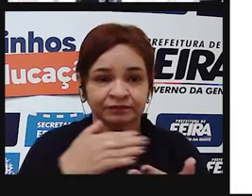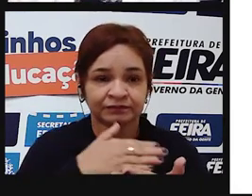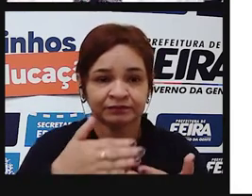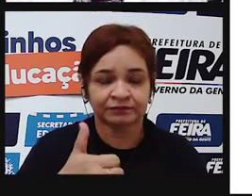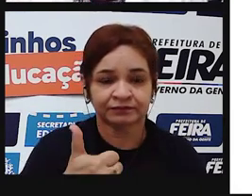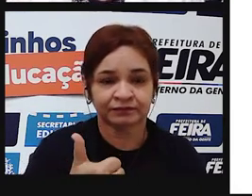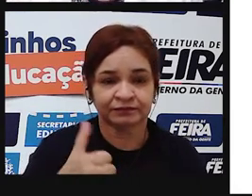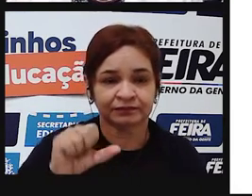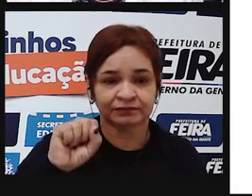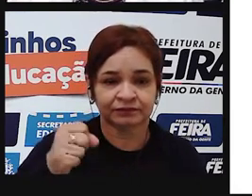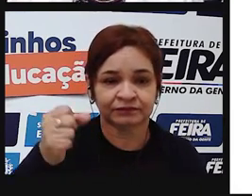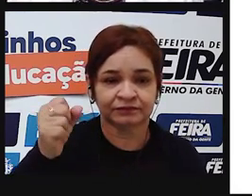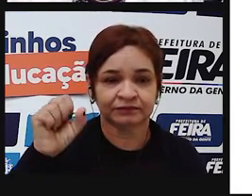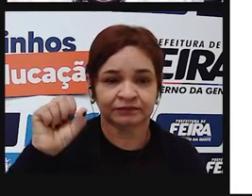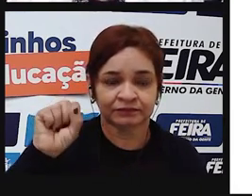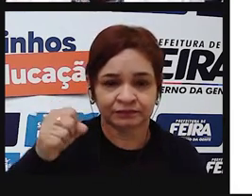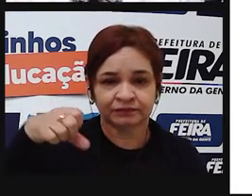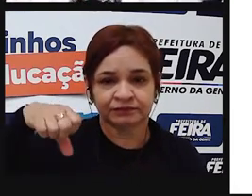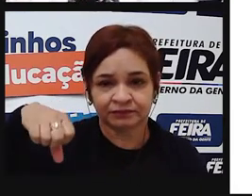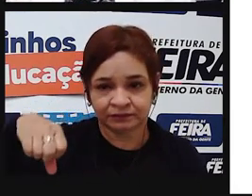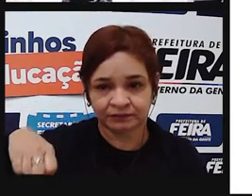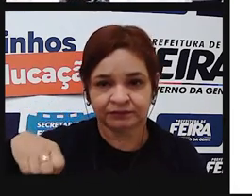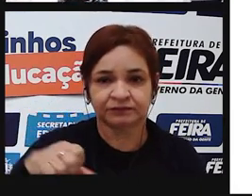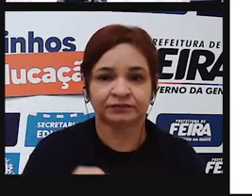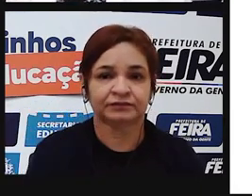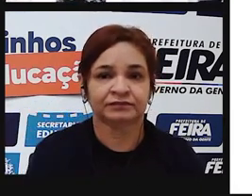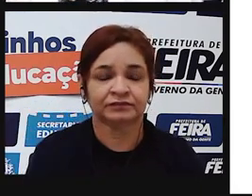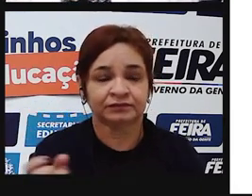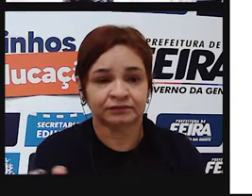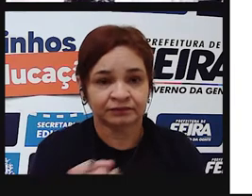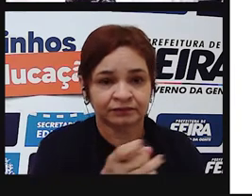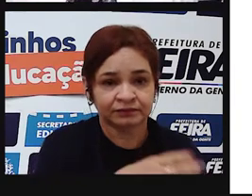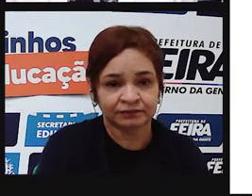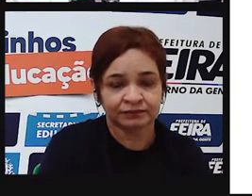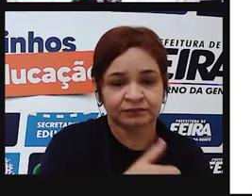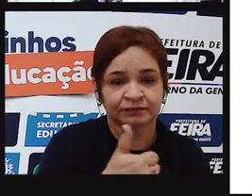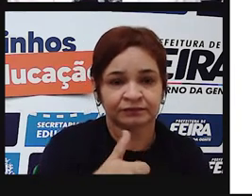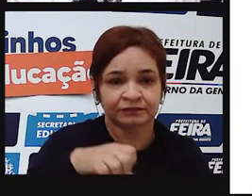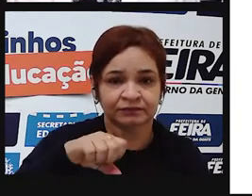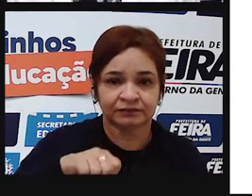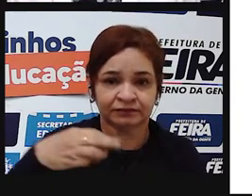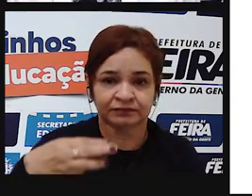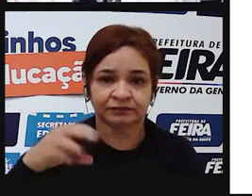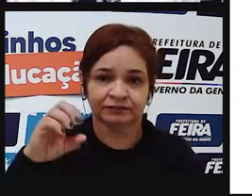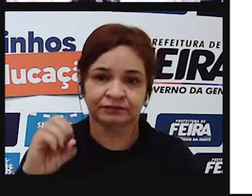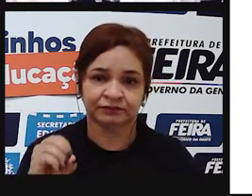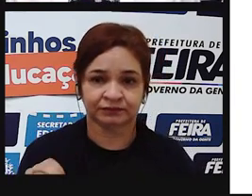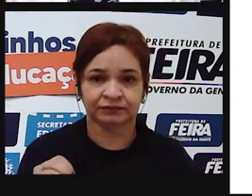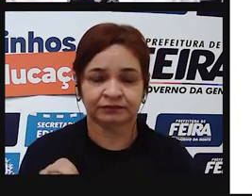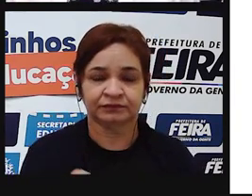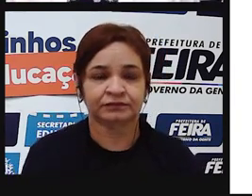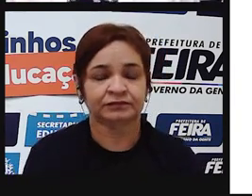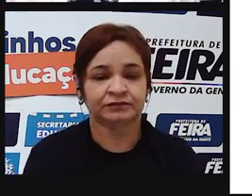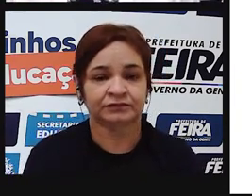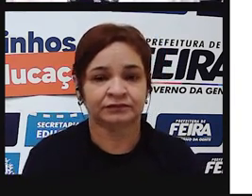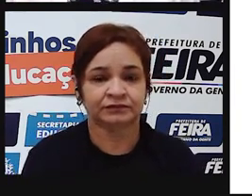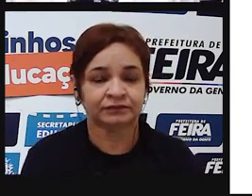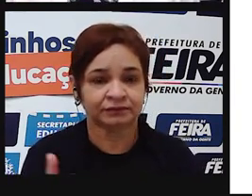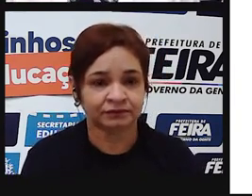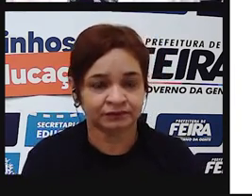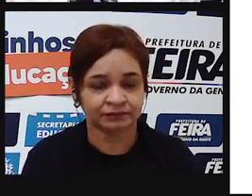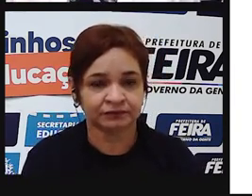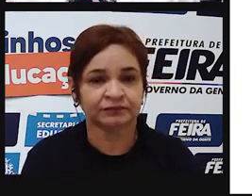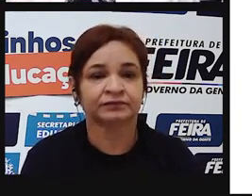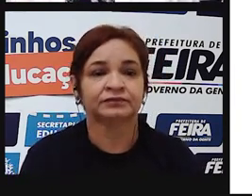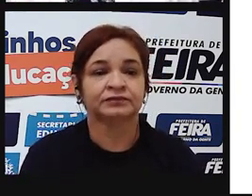em 1889 e finaliza em 1930. A gente vai falar